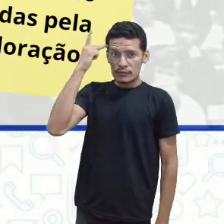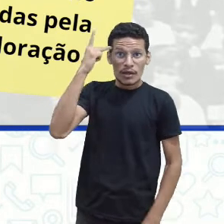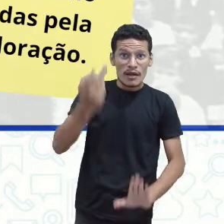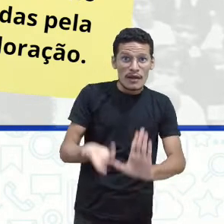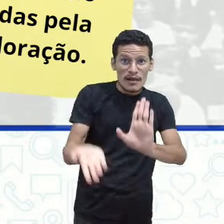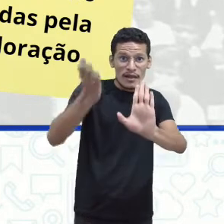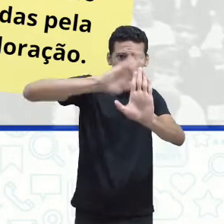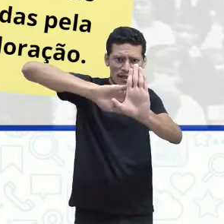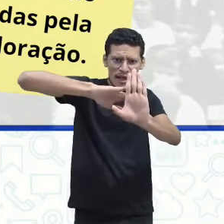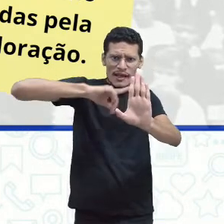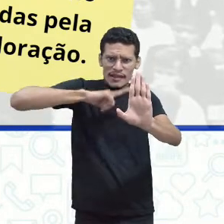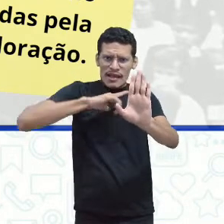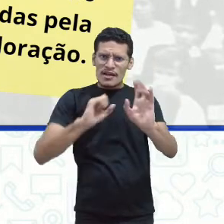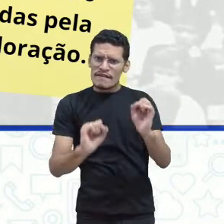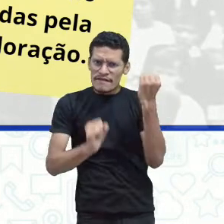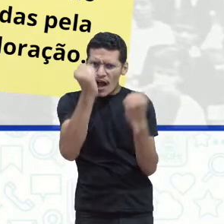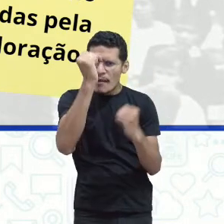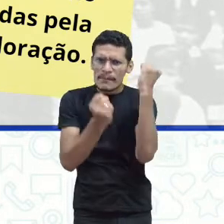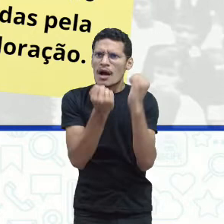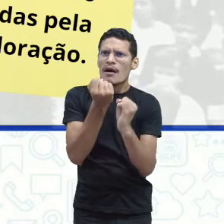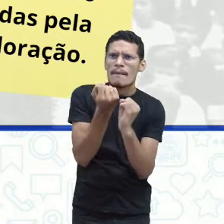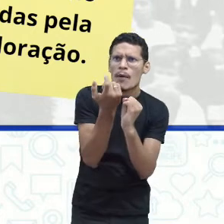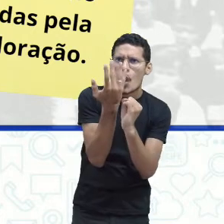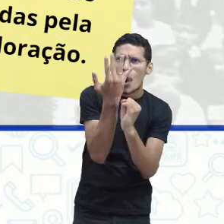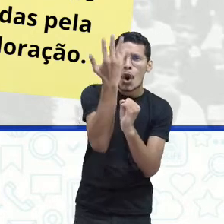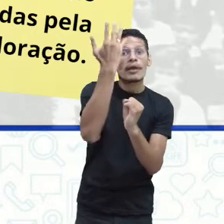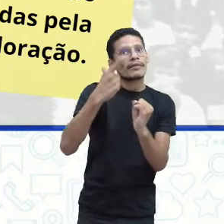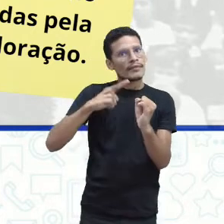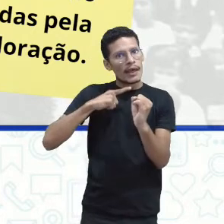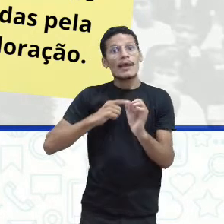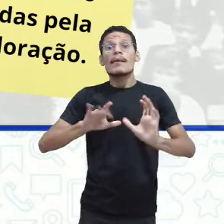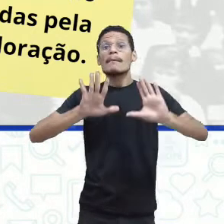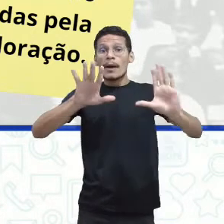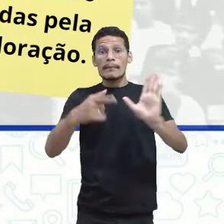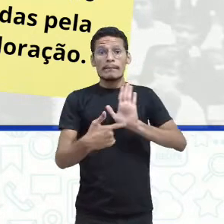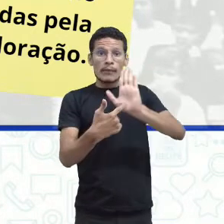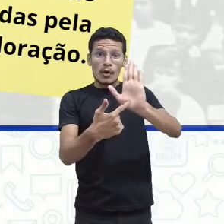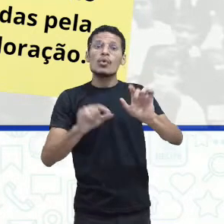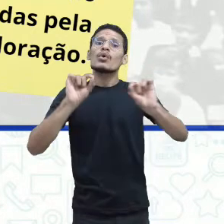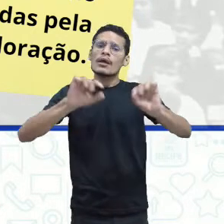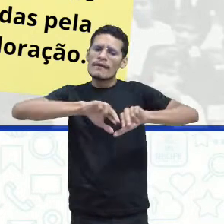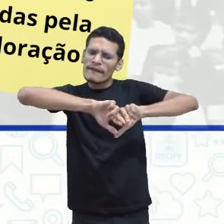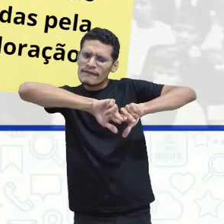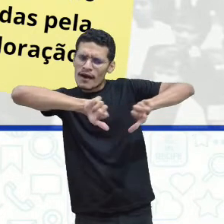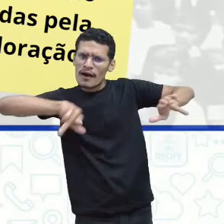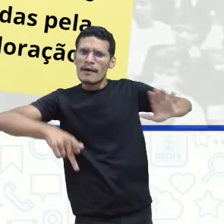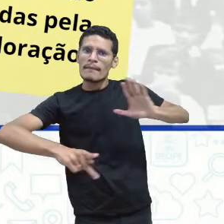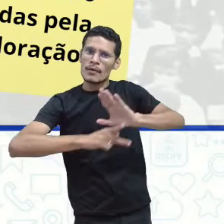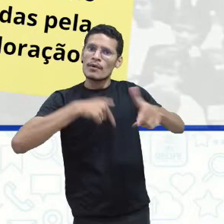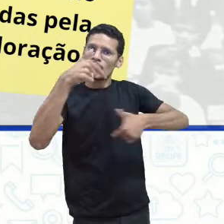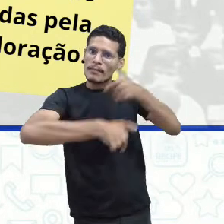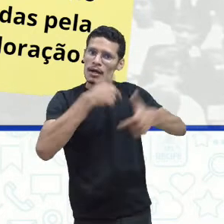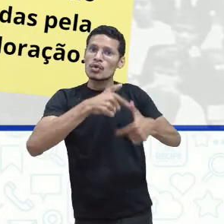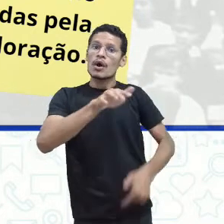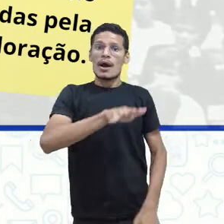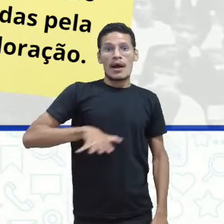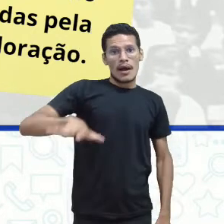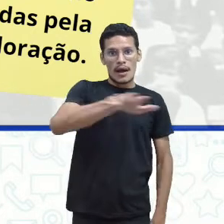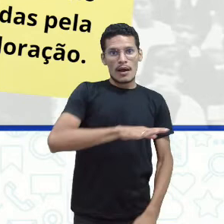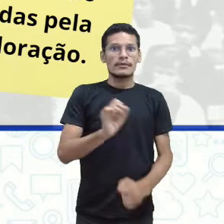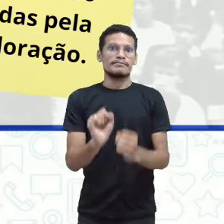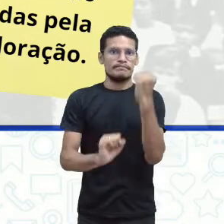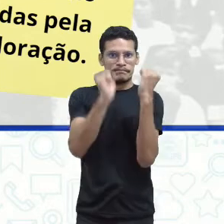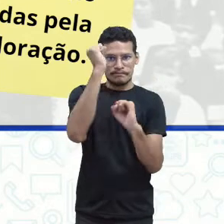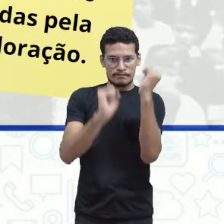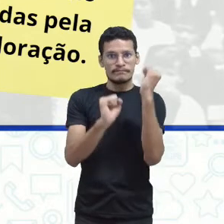têm as chaminés, o prédio das fábricas. Então, ela está representando um pouco dessa diversidade do trabalhador e trabalhadora no cenário